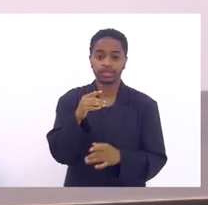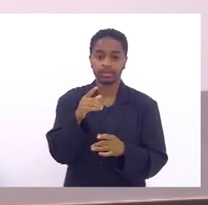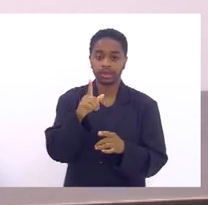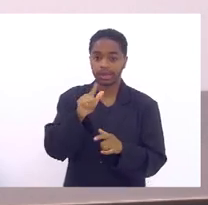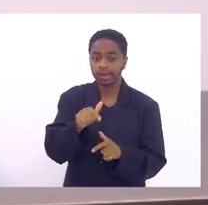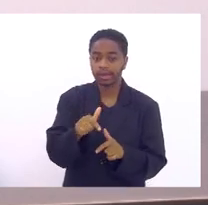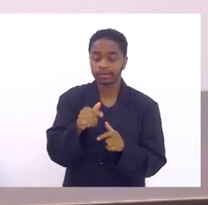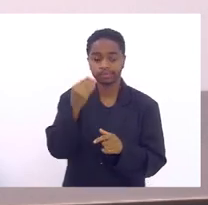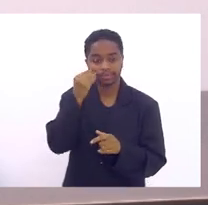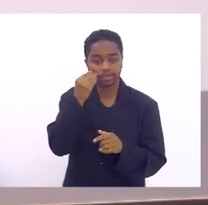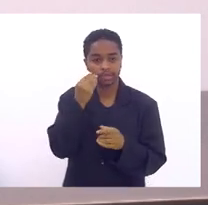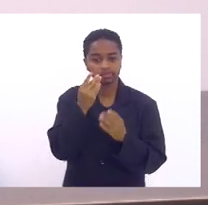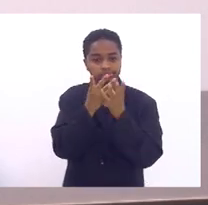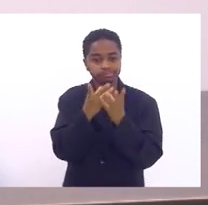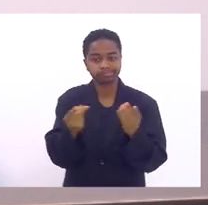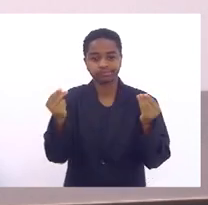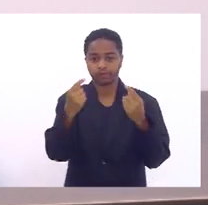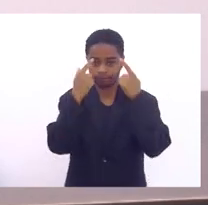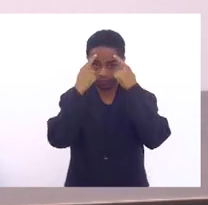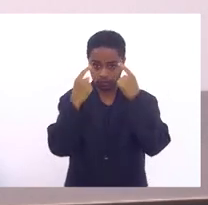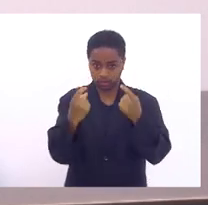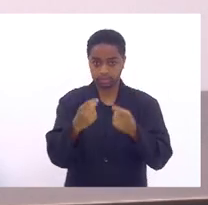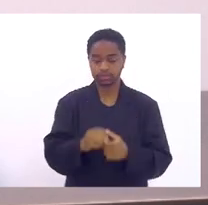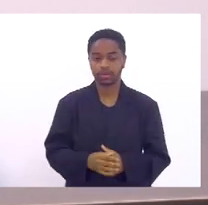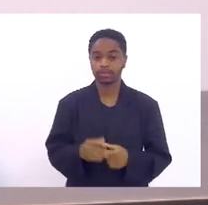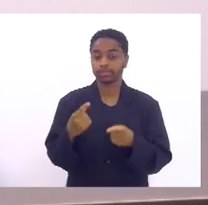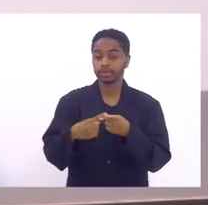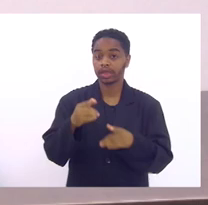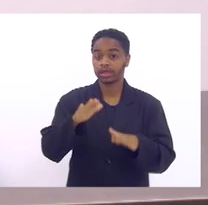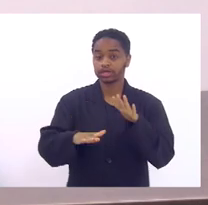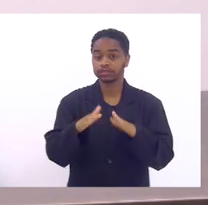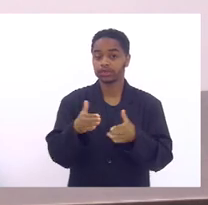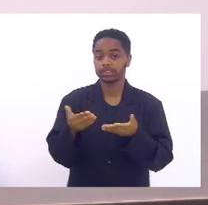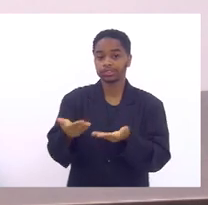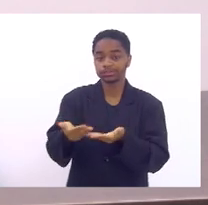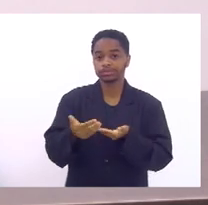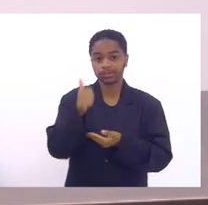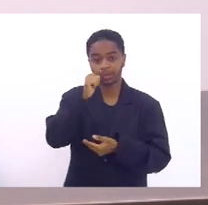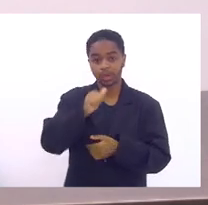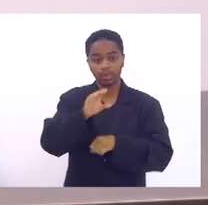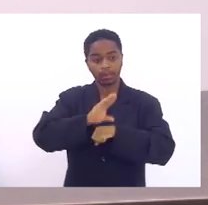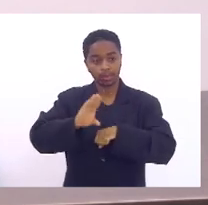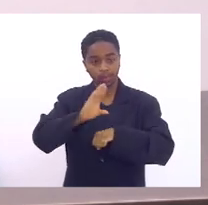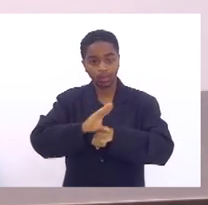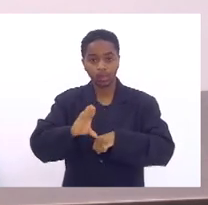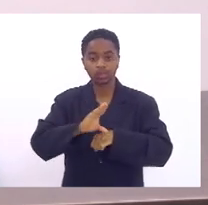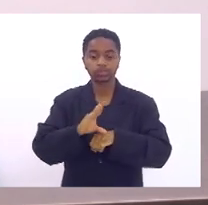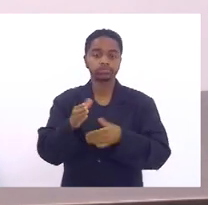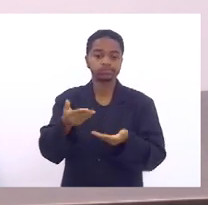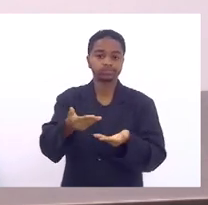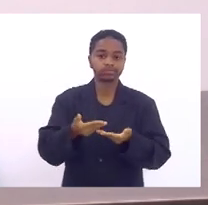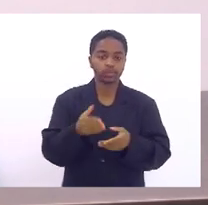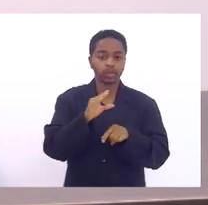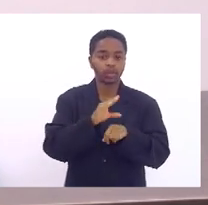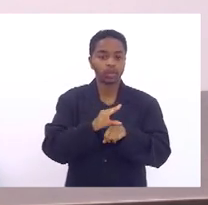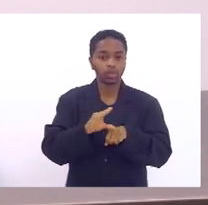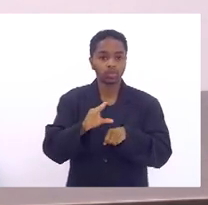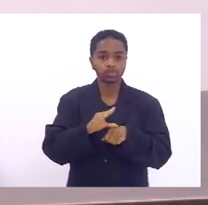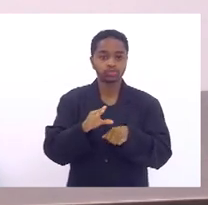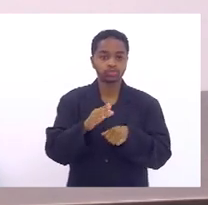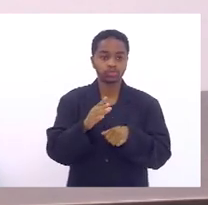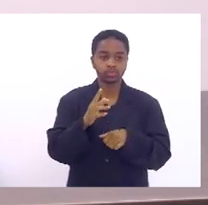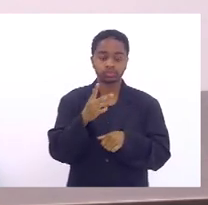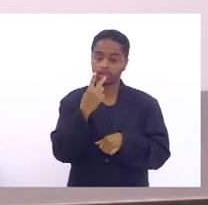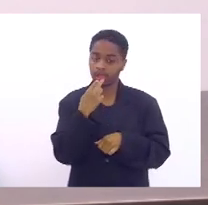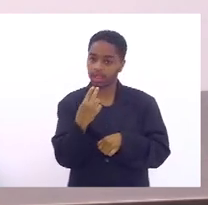de Combate à violência então muitas vezes a gente recebe mulheres para cursos profissionalizantes eh para cursos educacionais ou de línguas e elas